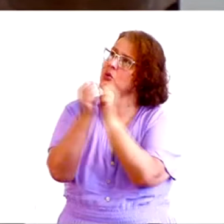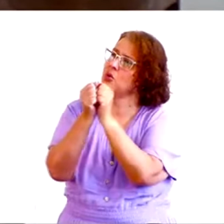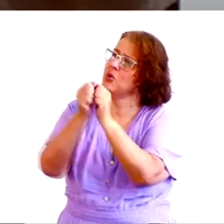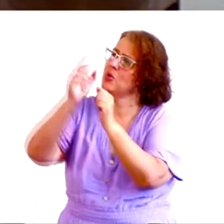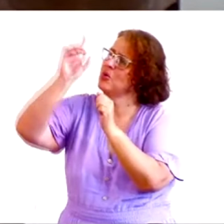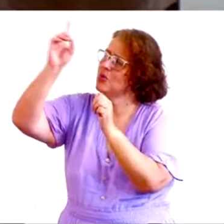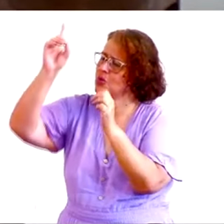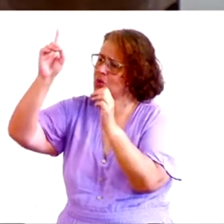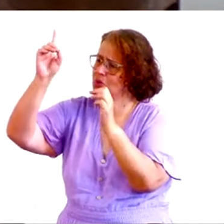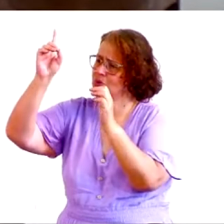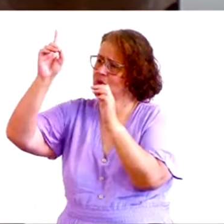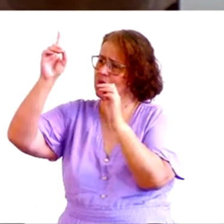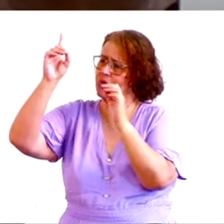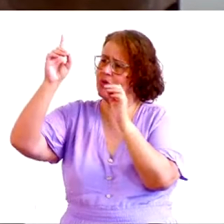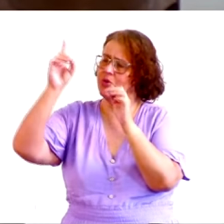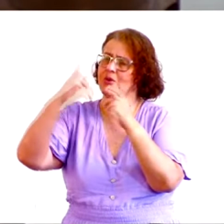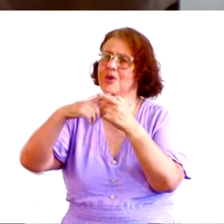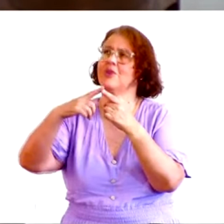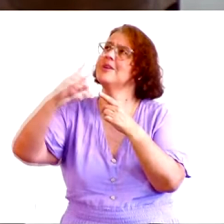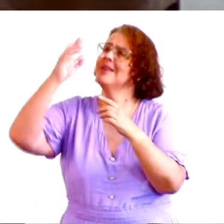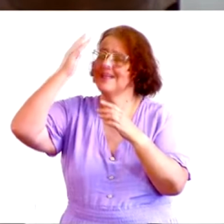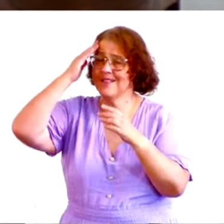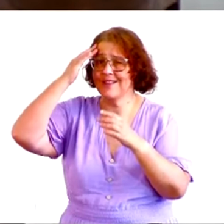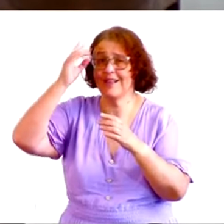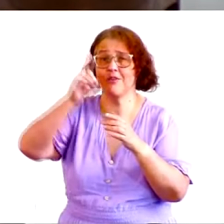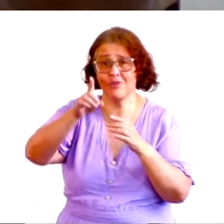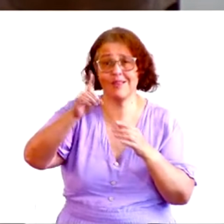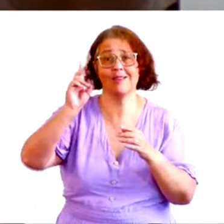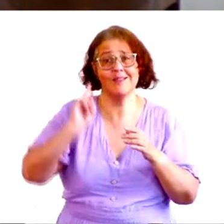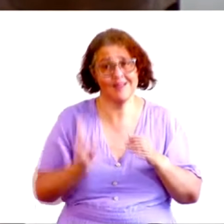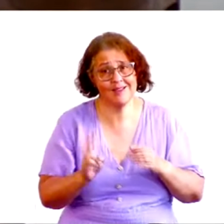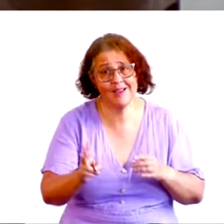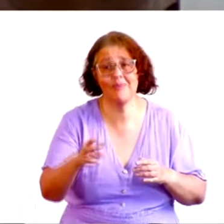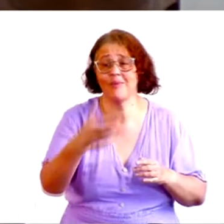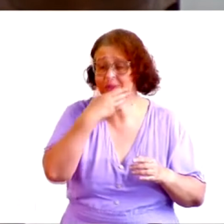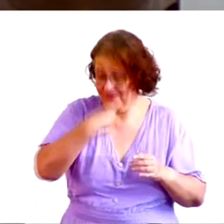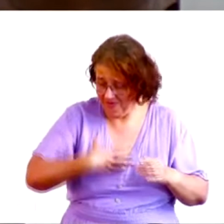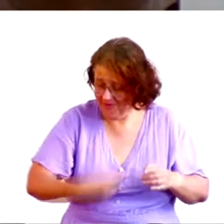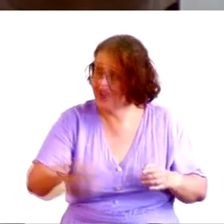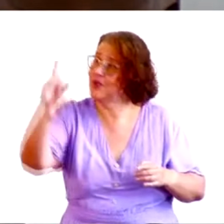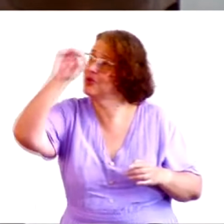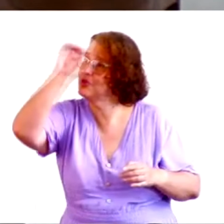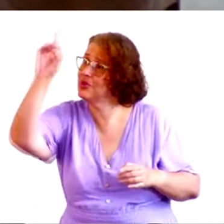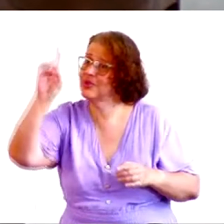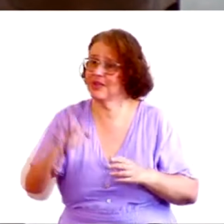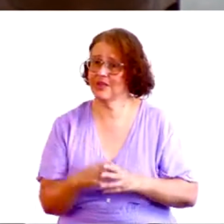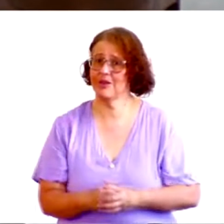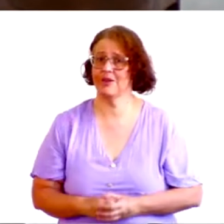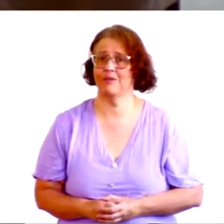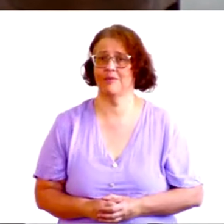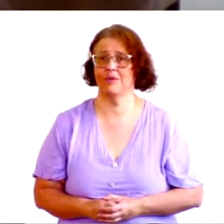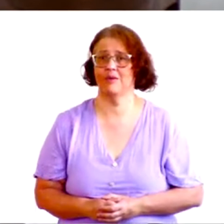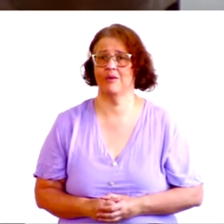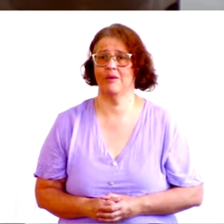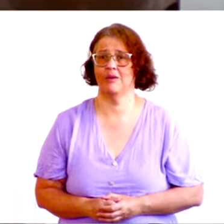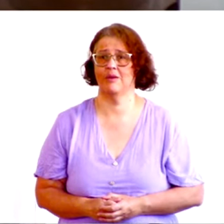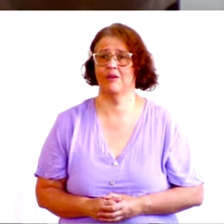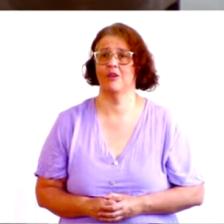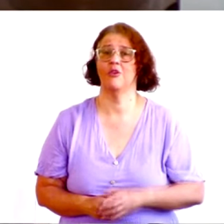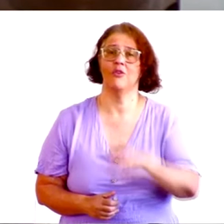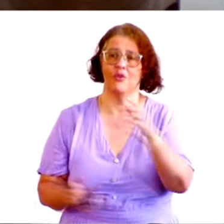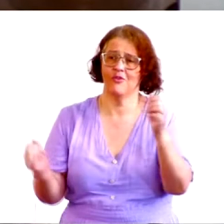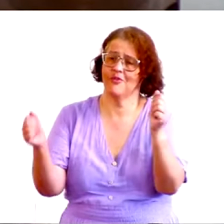compreender que você sempre será um filho dele lá já começou aqui mas será para sempre lá